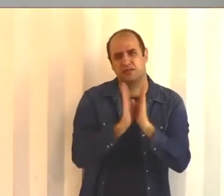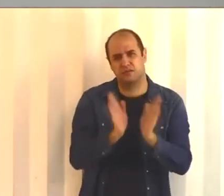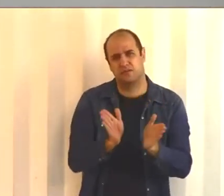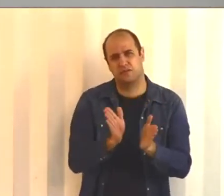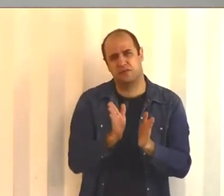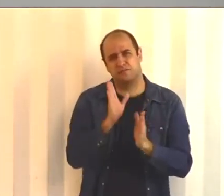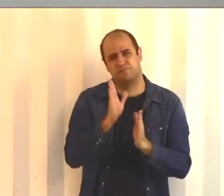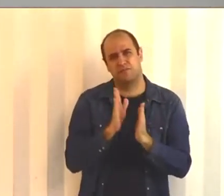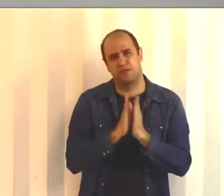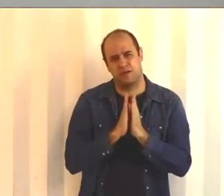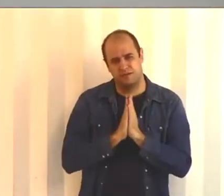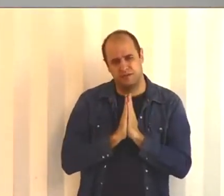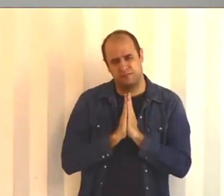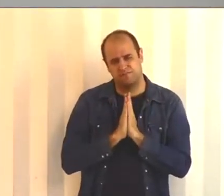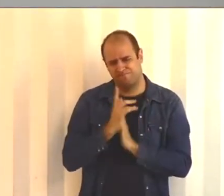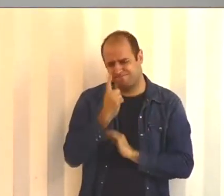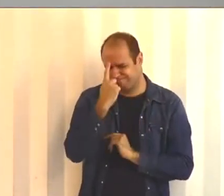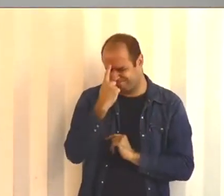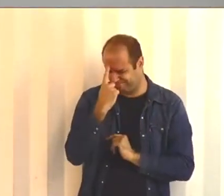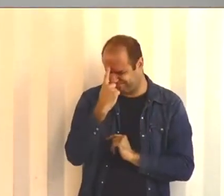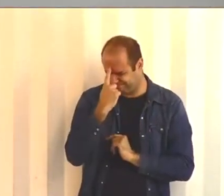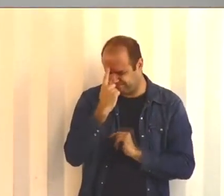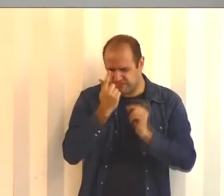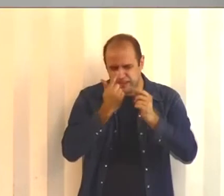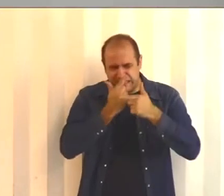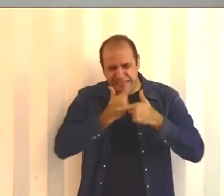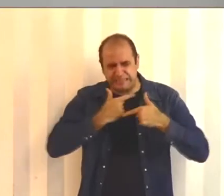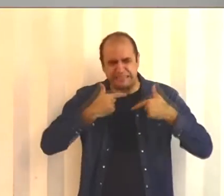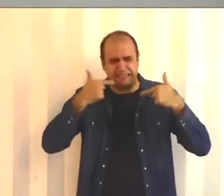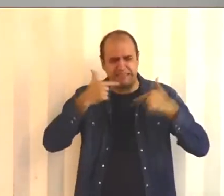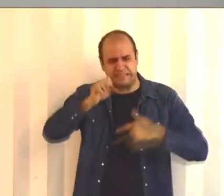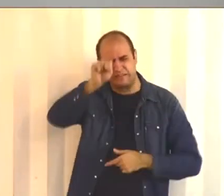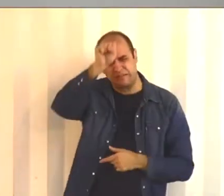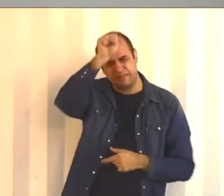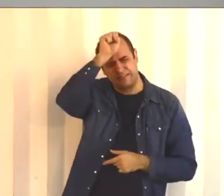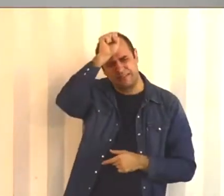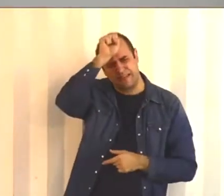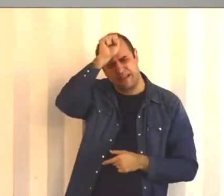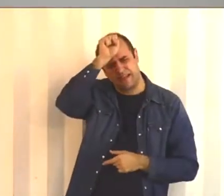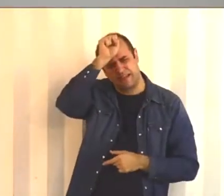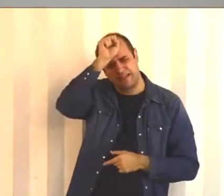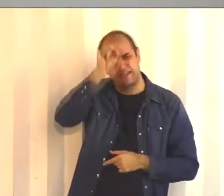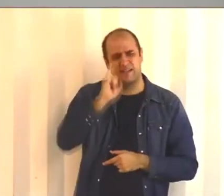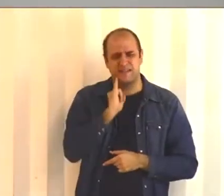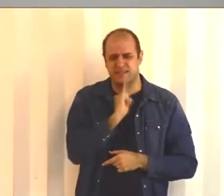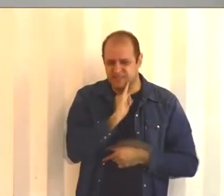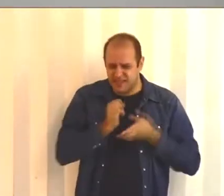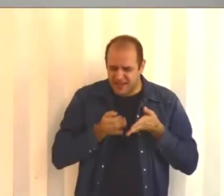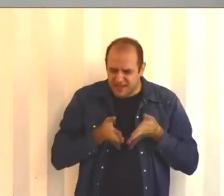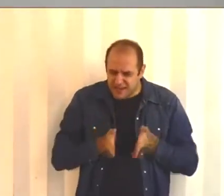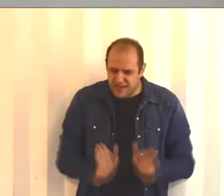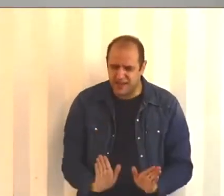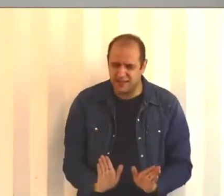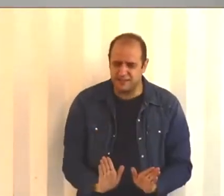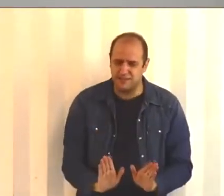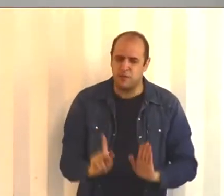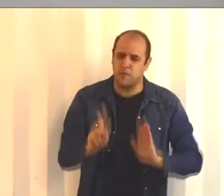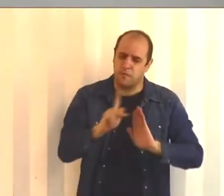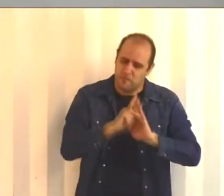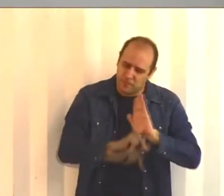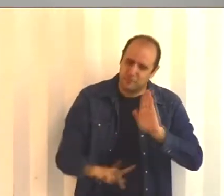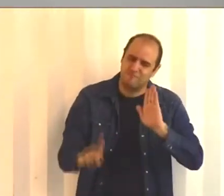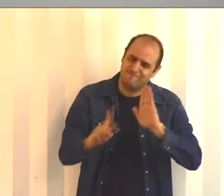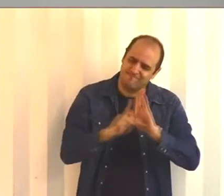instante. Gostaria que você pensasse, o riso de Sara no nascimento do seu filho era plano